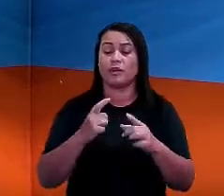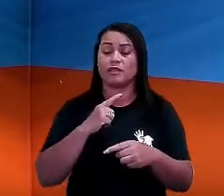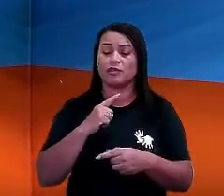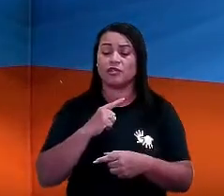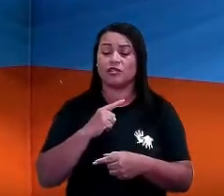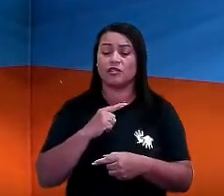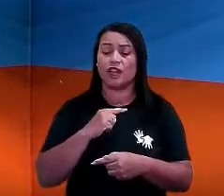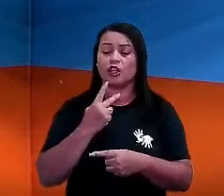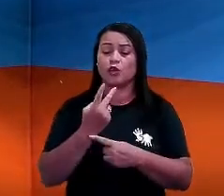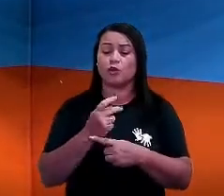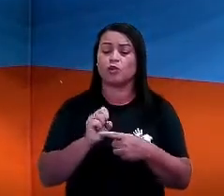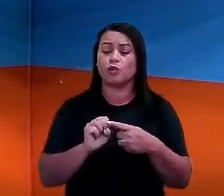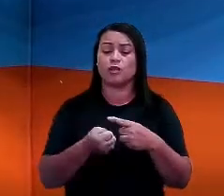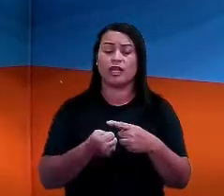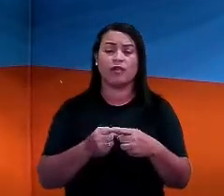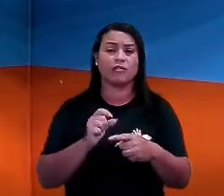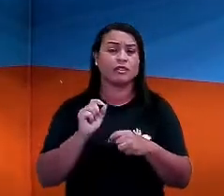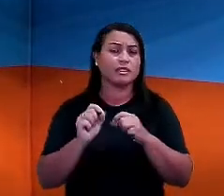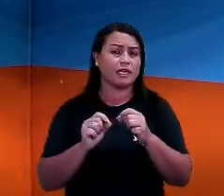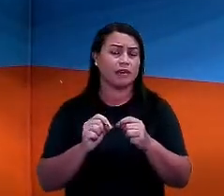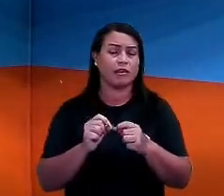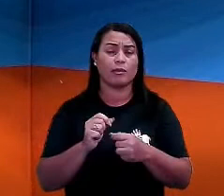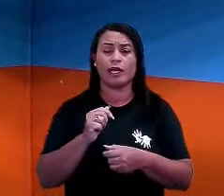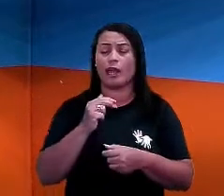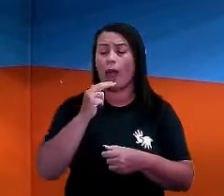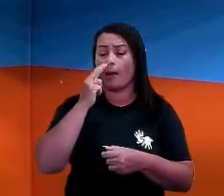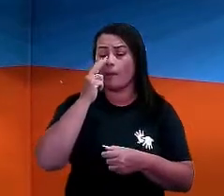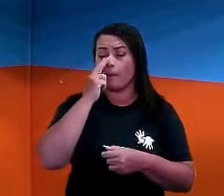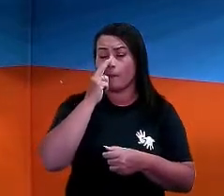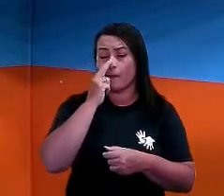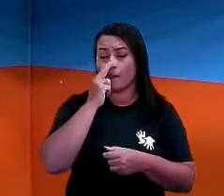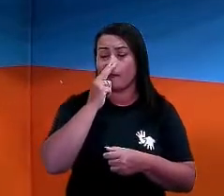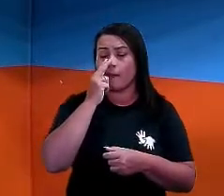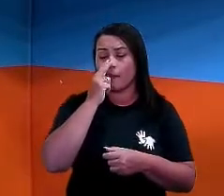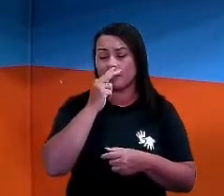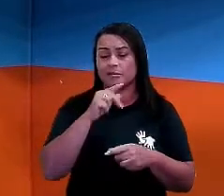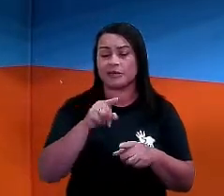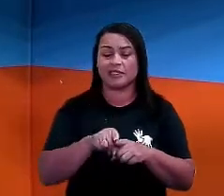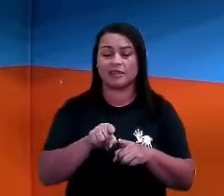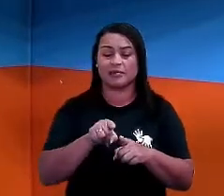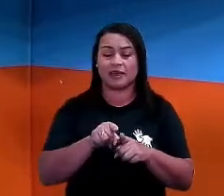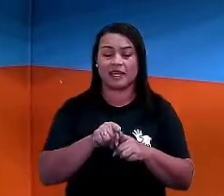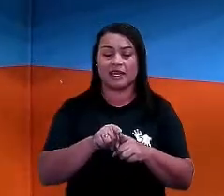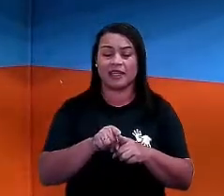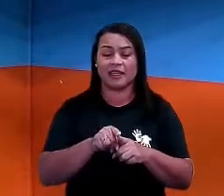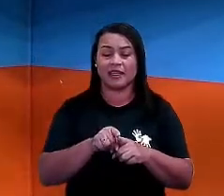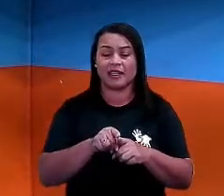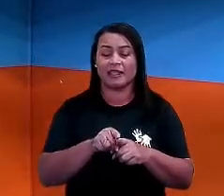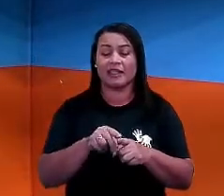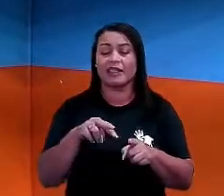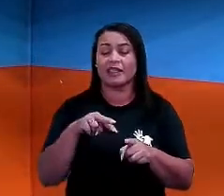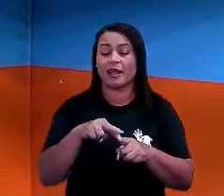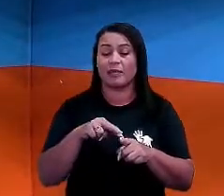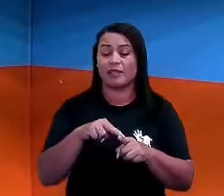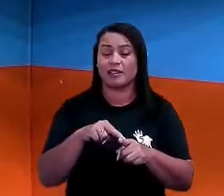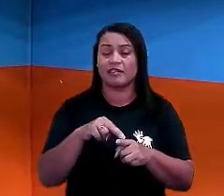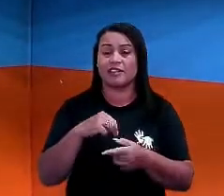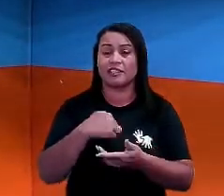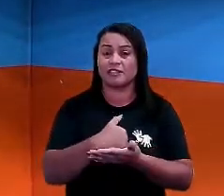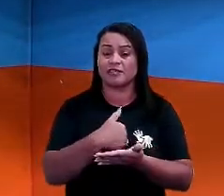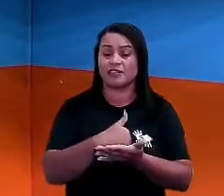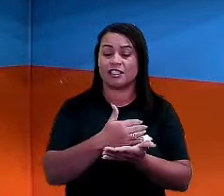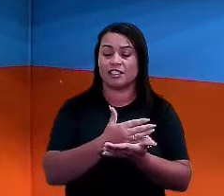esse 2/8, eu vou estar pegando a mesma quantidade, o mesmo tamanho da pizza, se eu tivesse dividido ela em